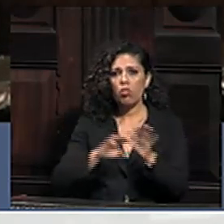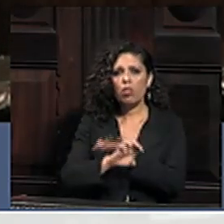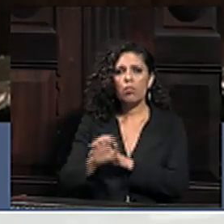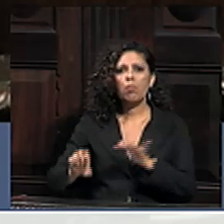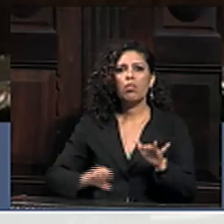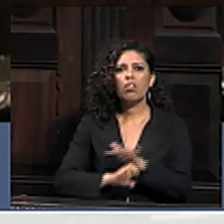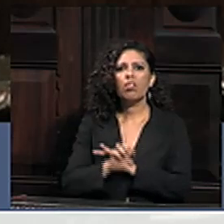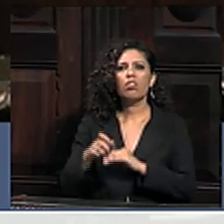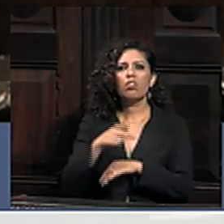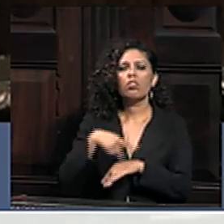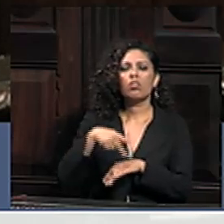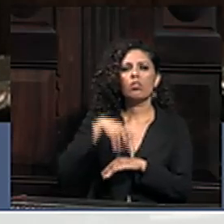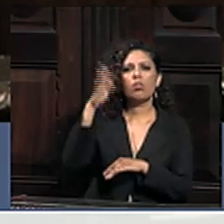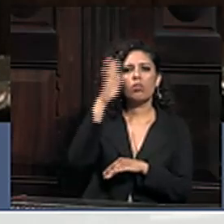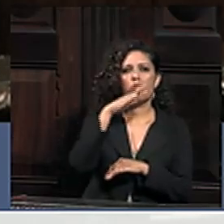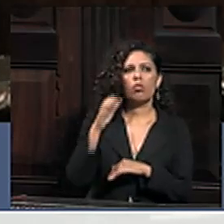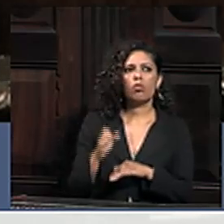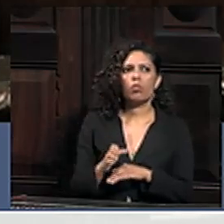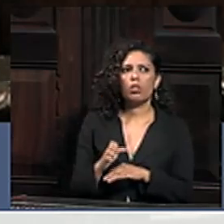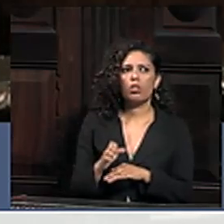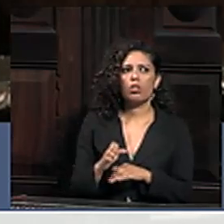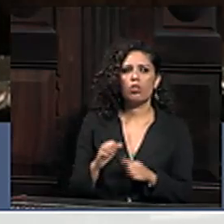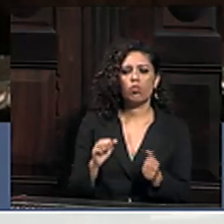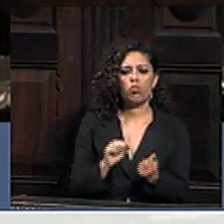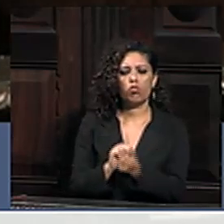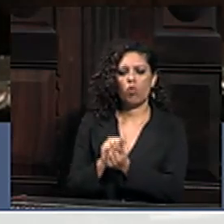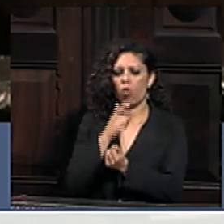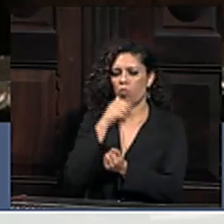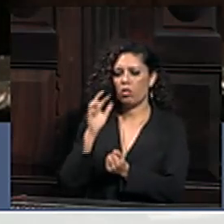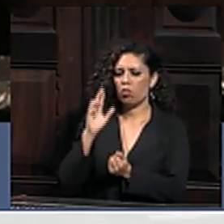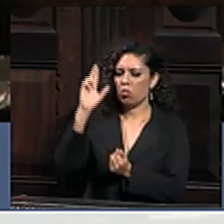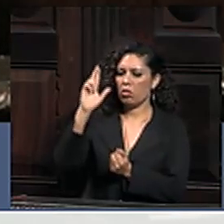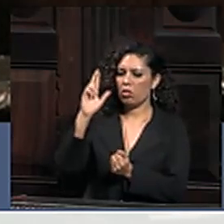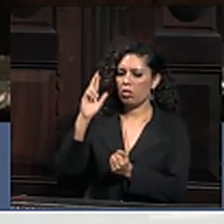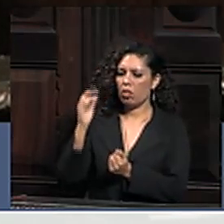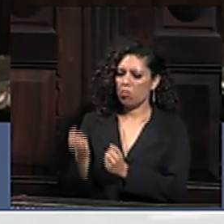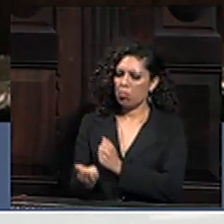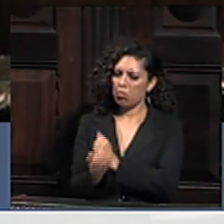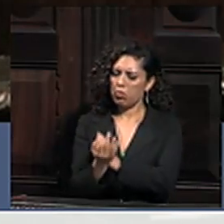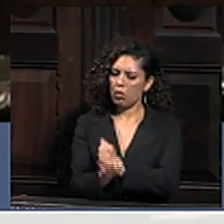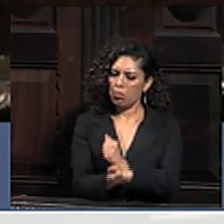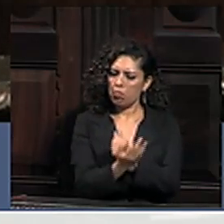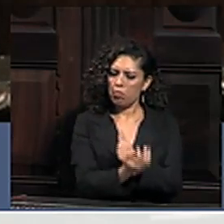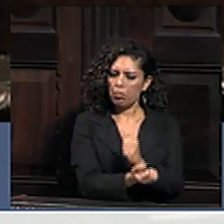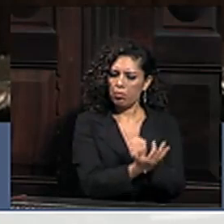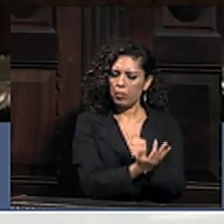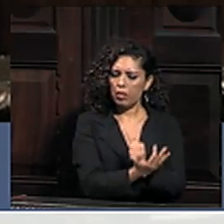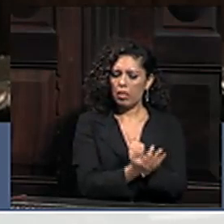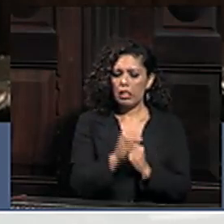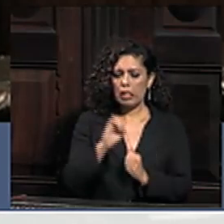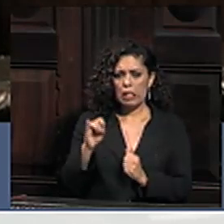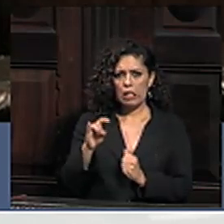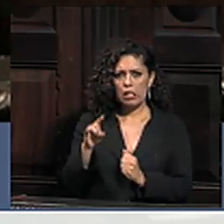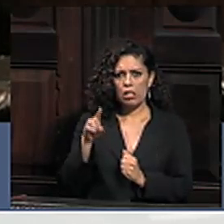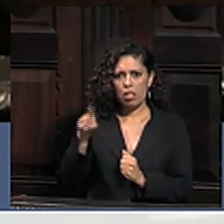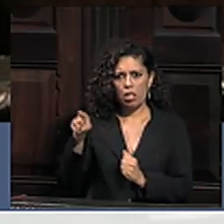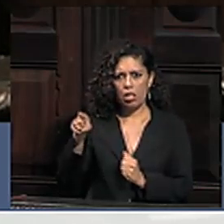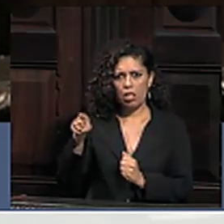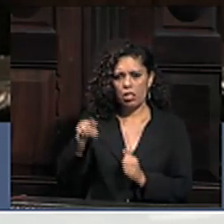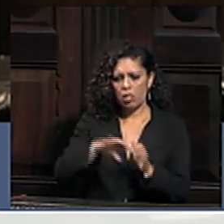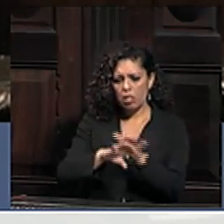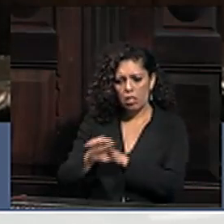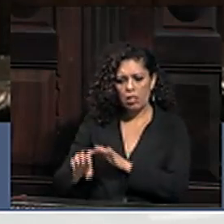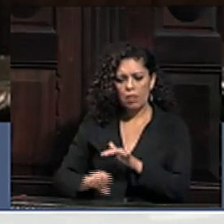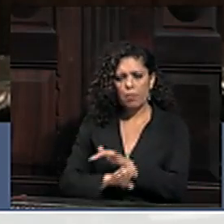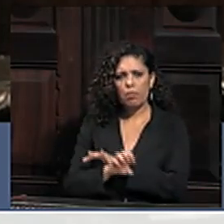envolvidos em atividades ilícitas, se comprovadamente estiverem envolvidos, que paguem suas